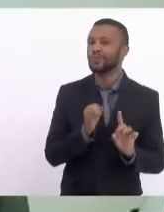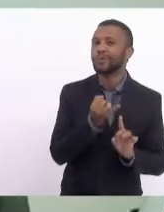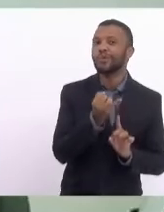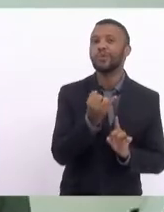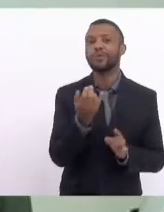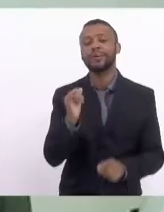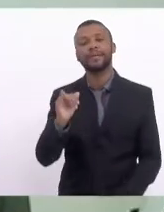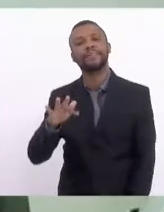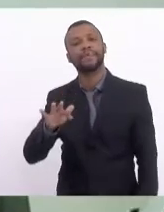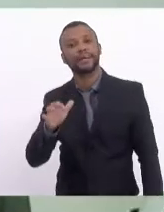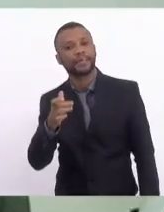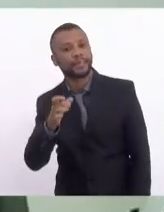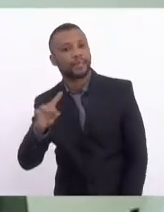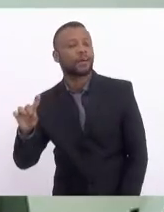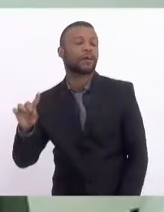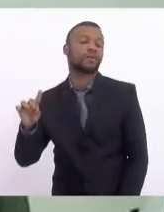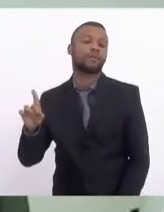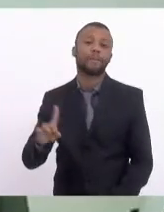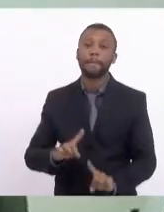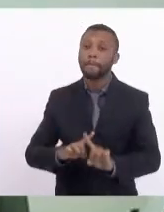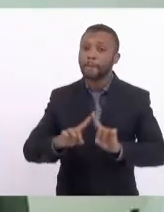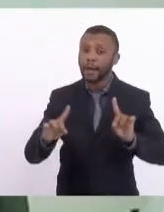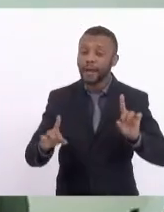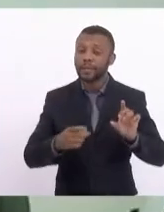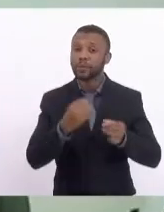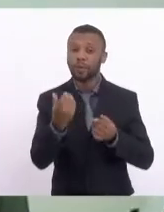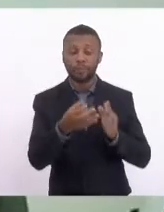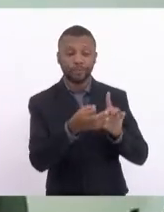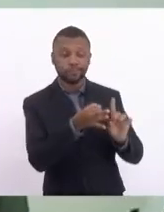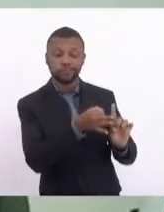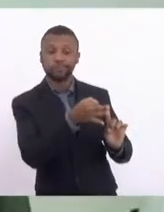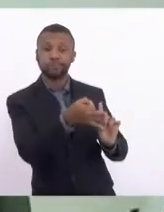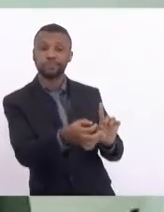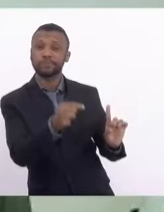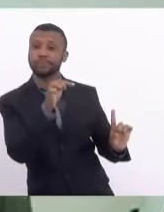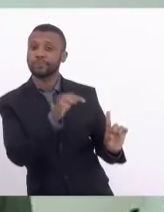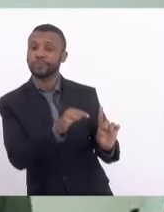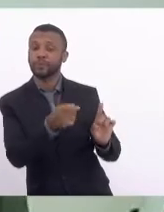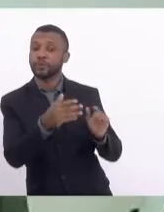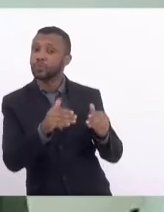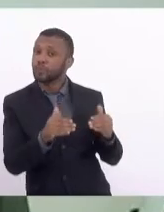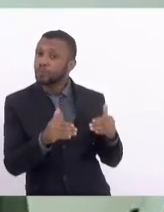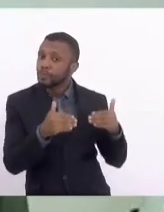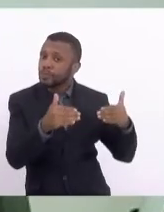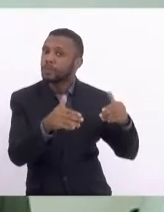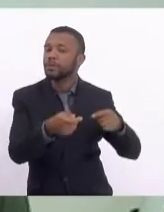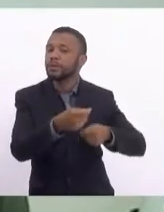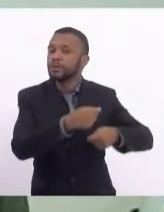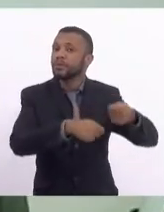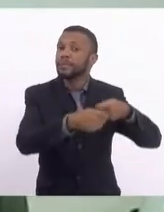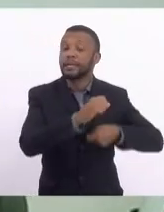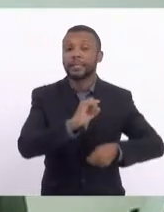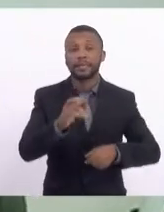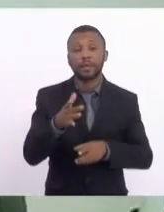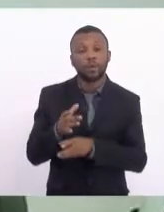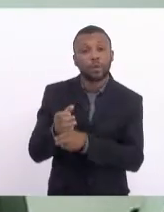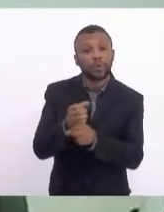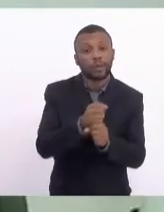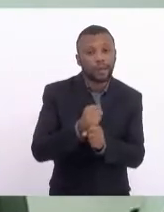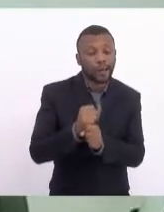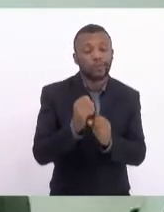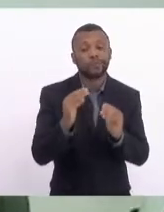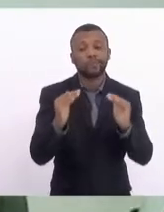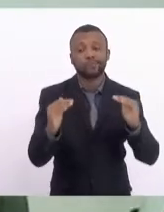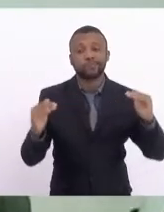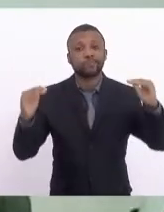desejava inicialmente o ministro da Economia que as receitas crescessem com a inflação, mas os salários